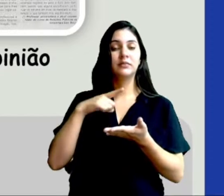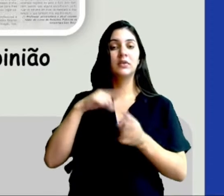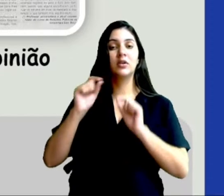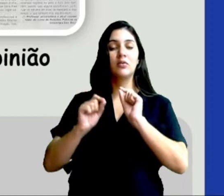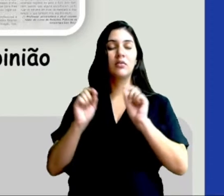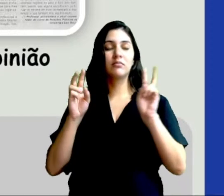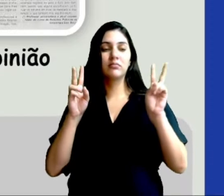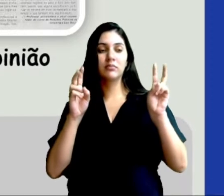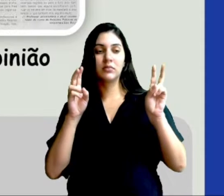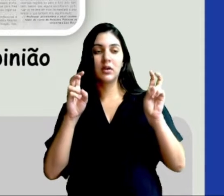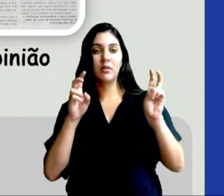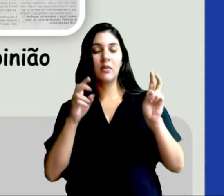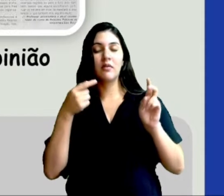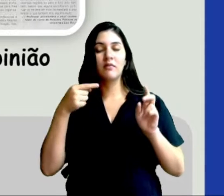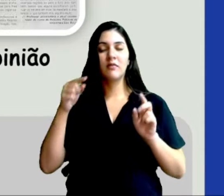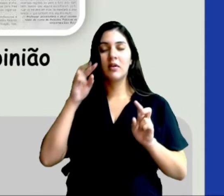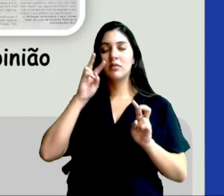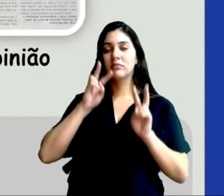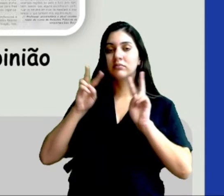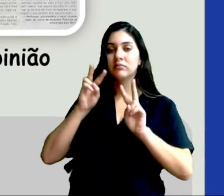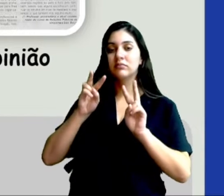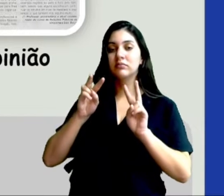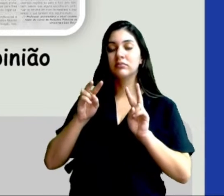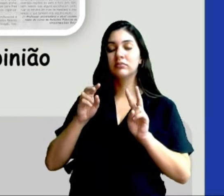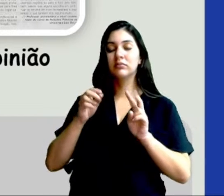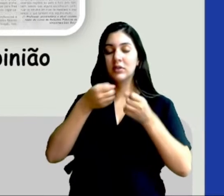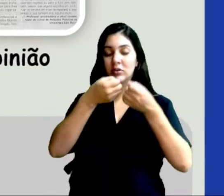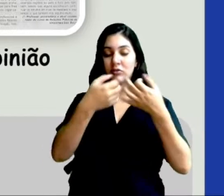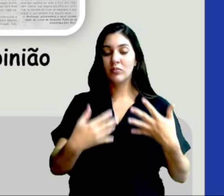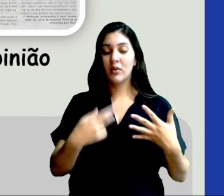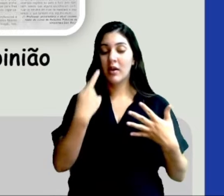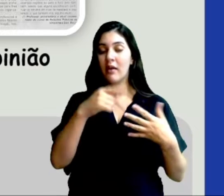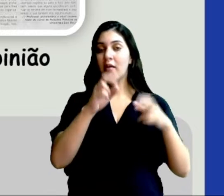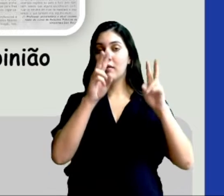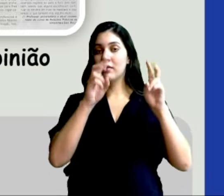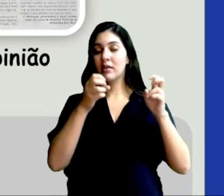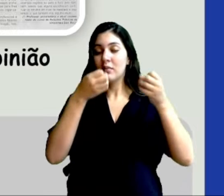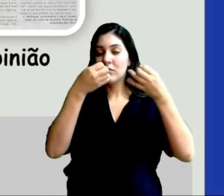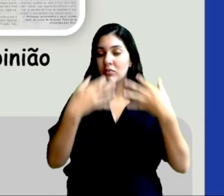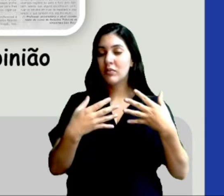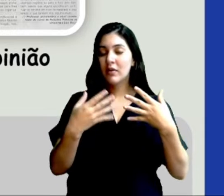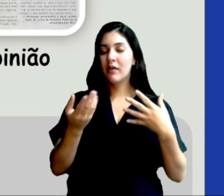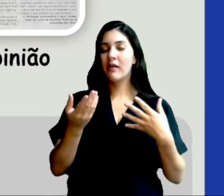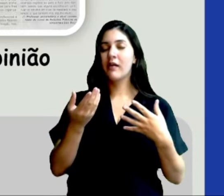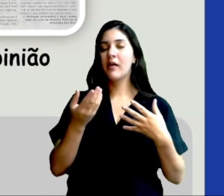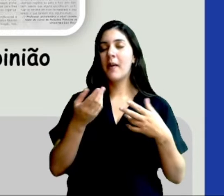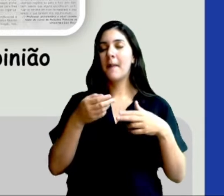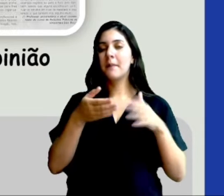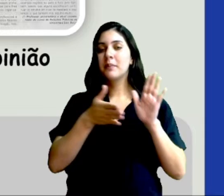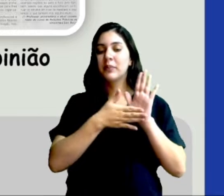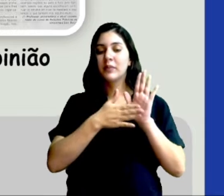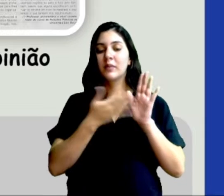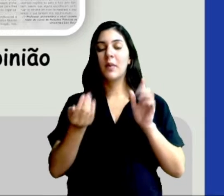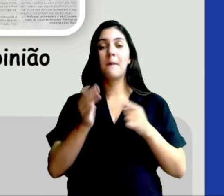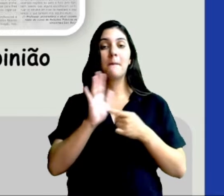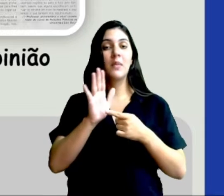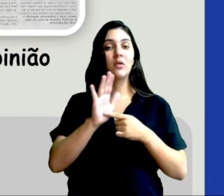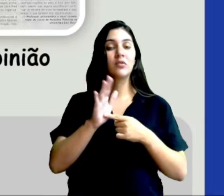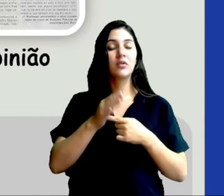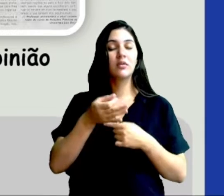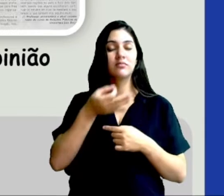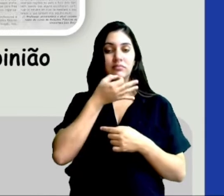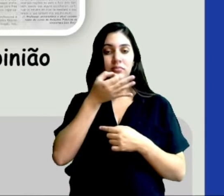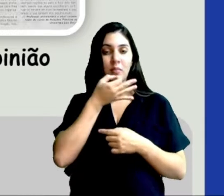um tema onde você vai abordar aí sobre esse tema, falar a respeito, expor